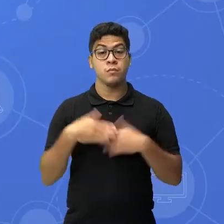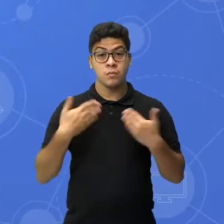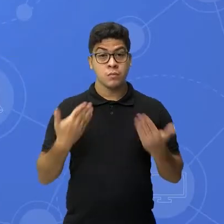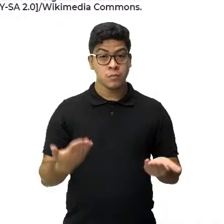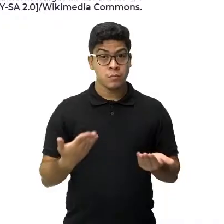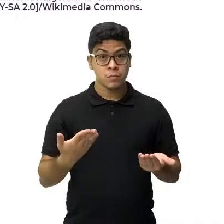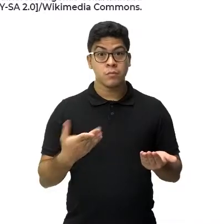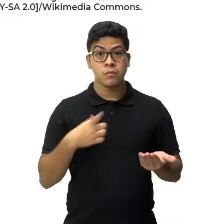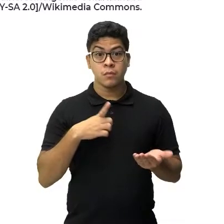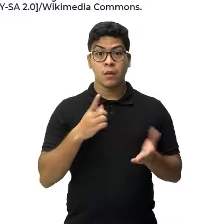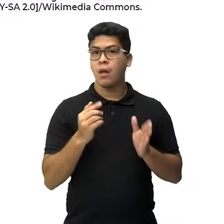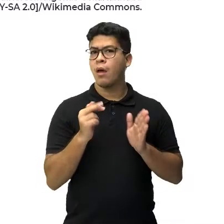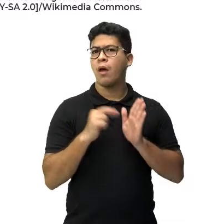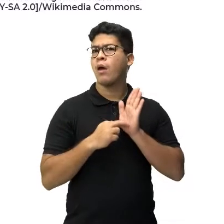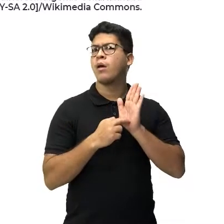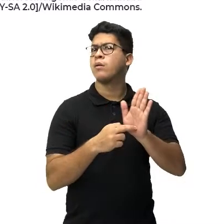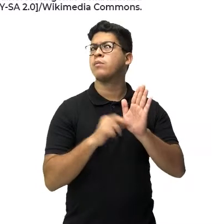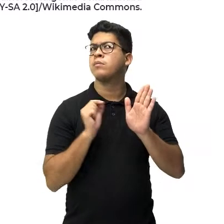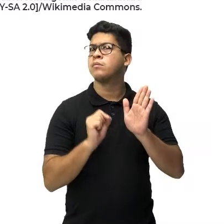populações representam